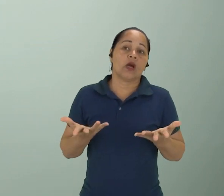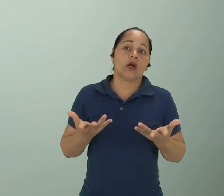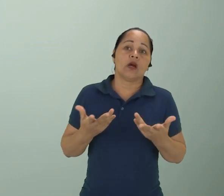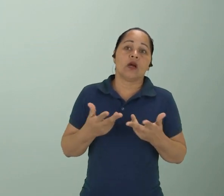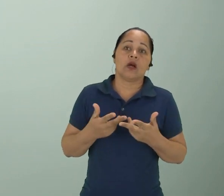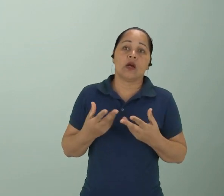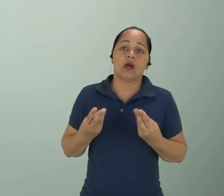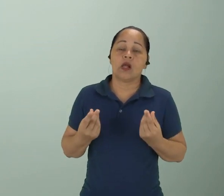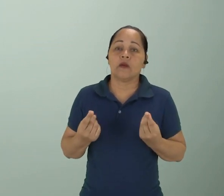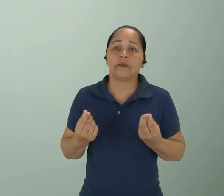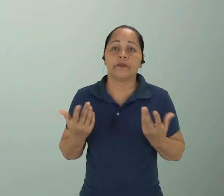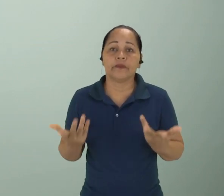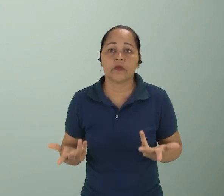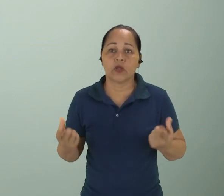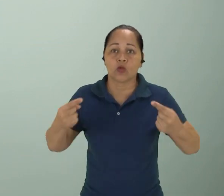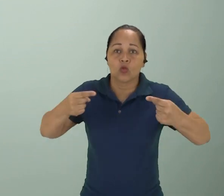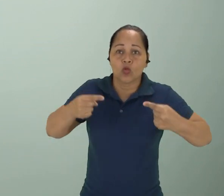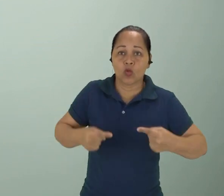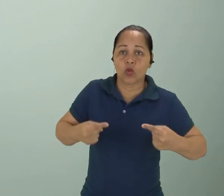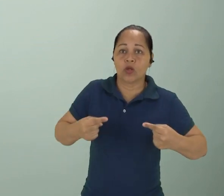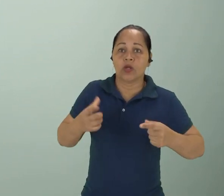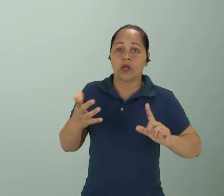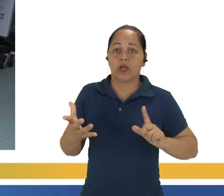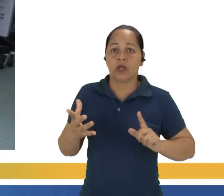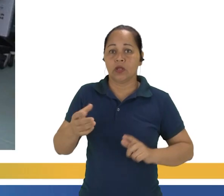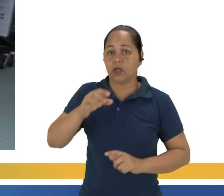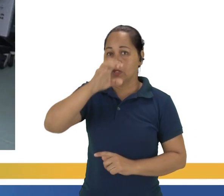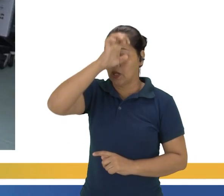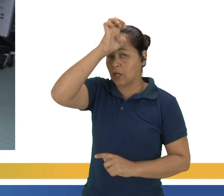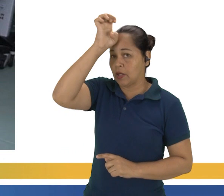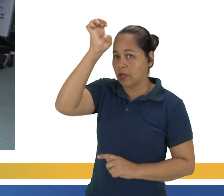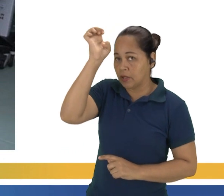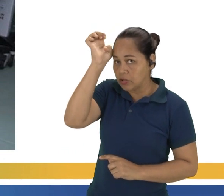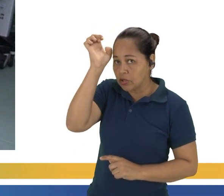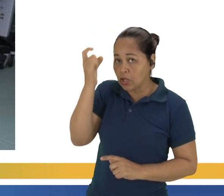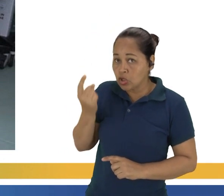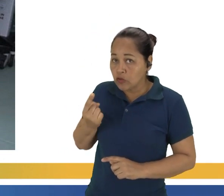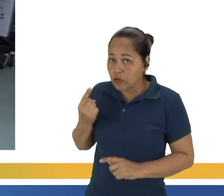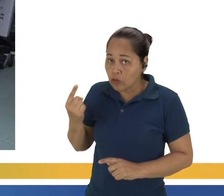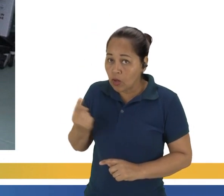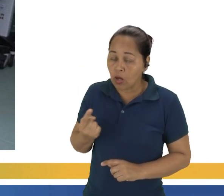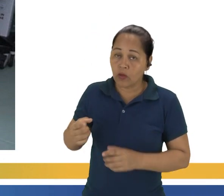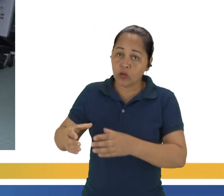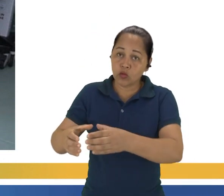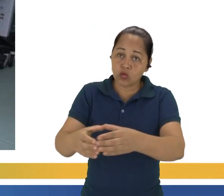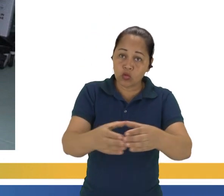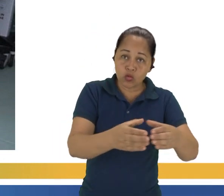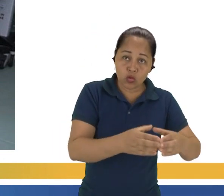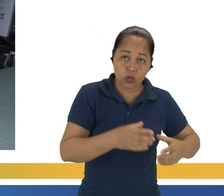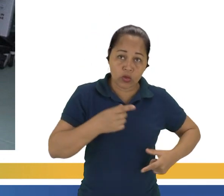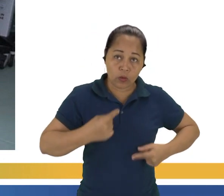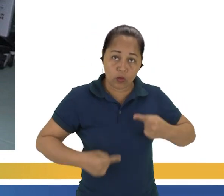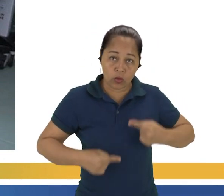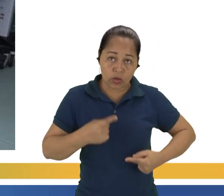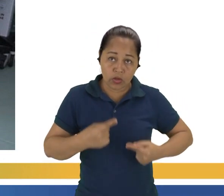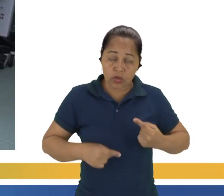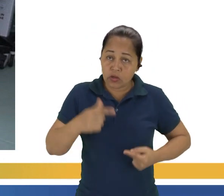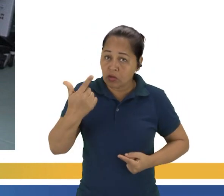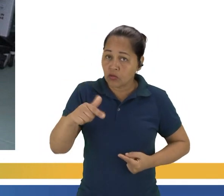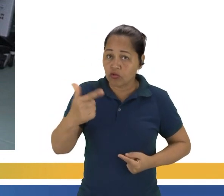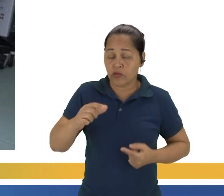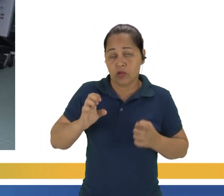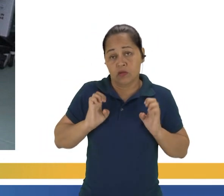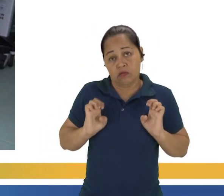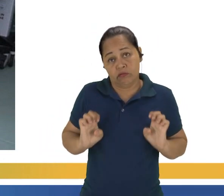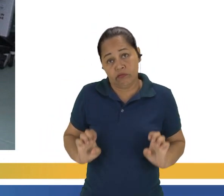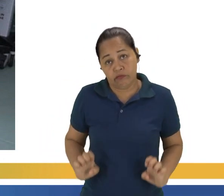ar essa oposição entre o interesse individual e o bem coletivo grupos políticos que teriam se apropriado né